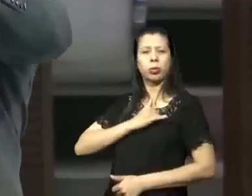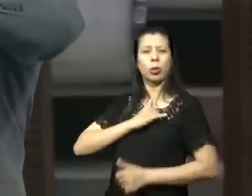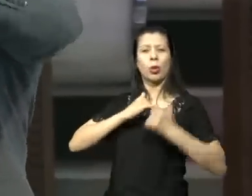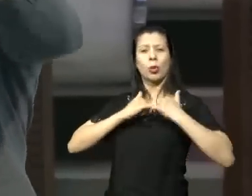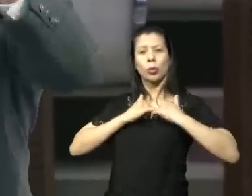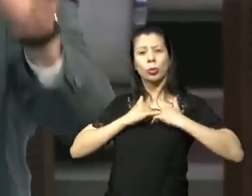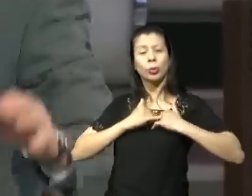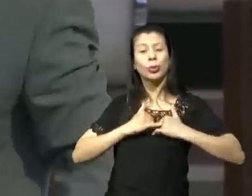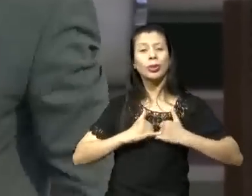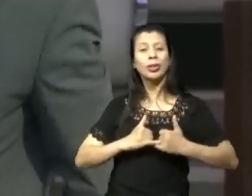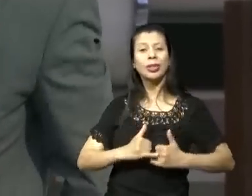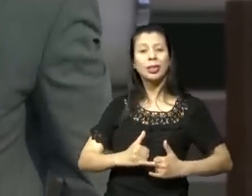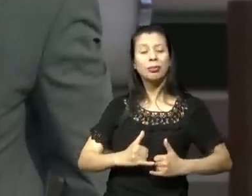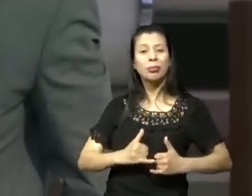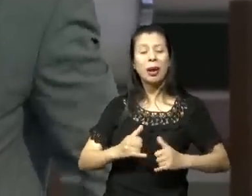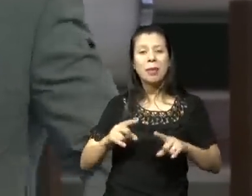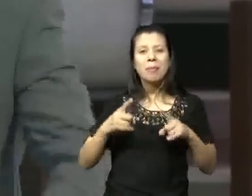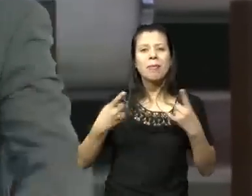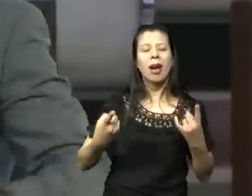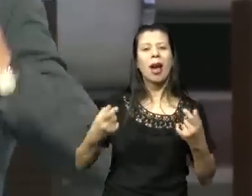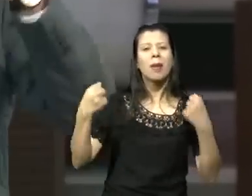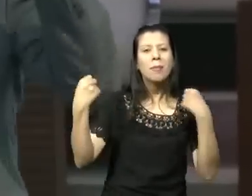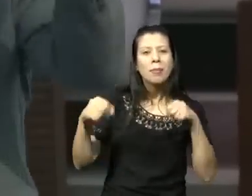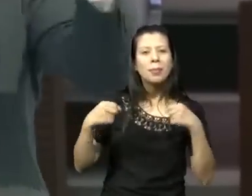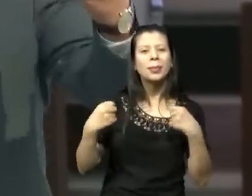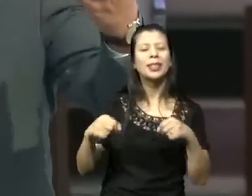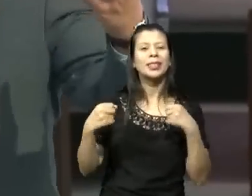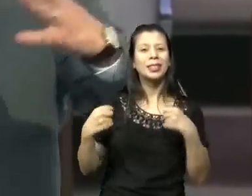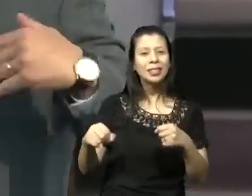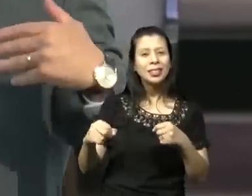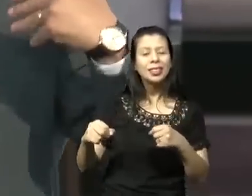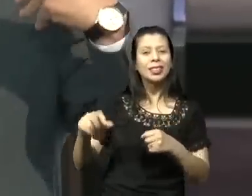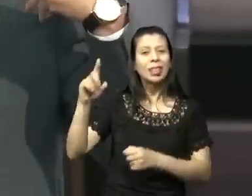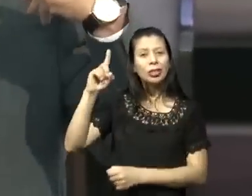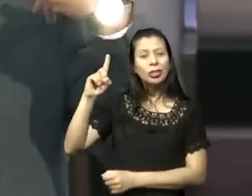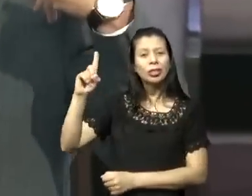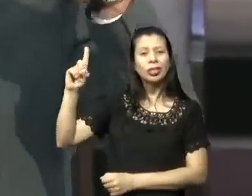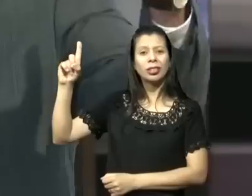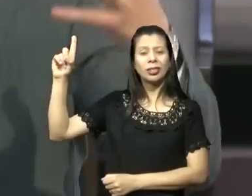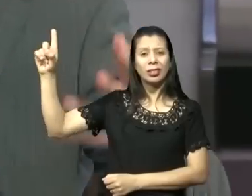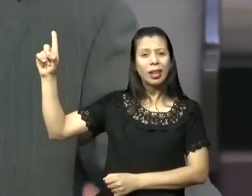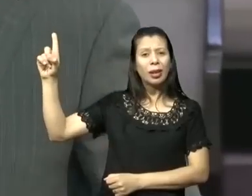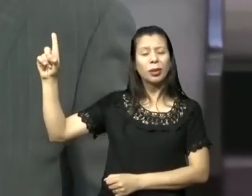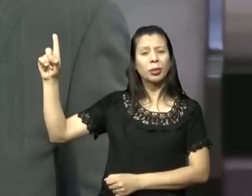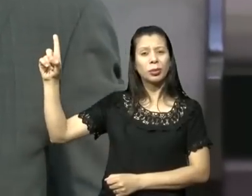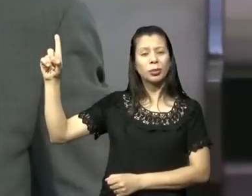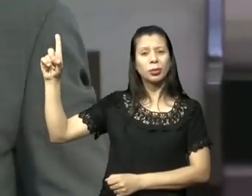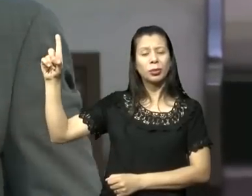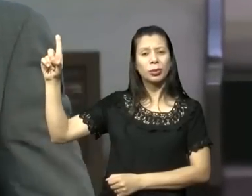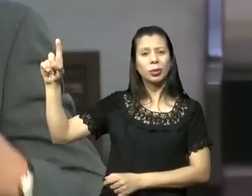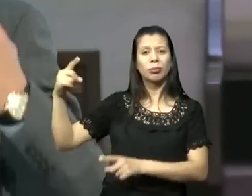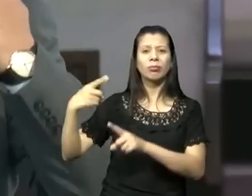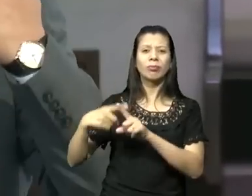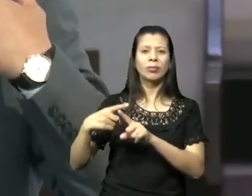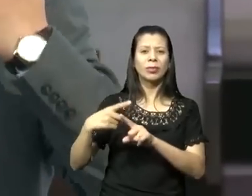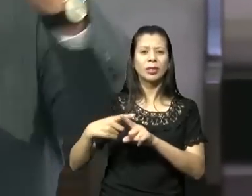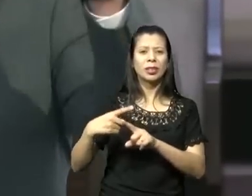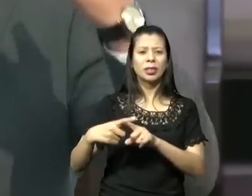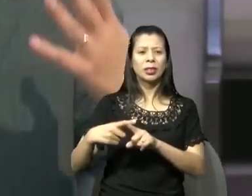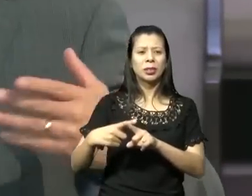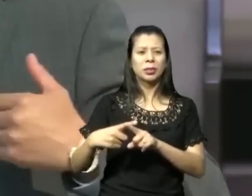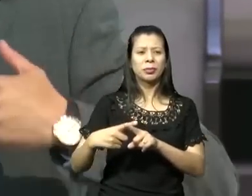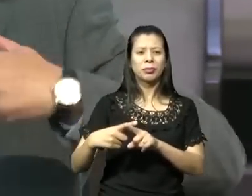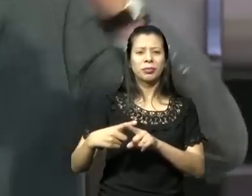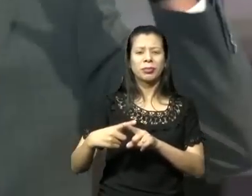nada de justificação pela fé é alto justificação É justificação própria você se